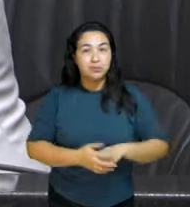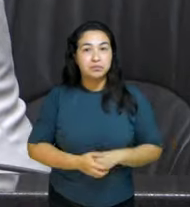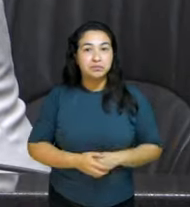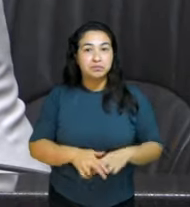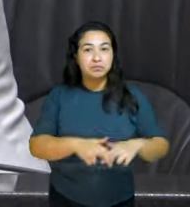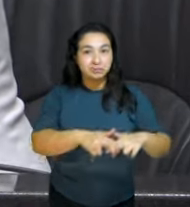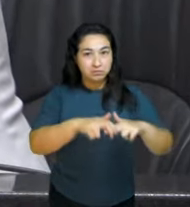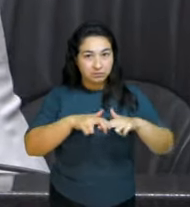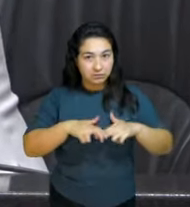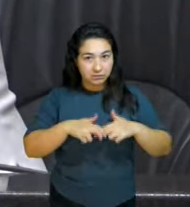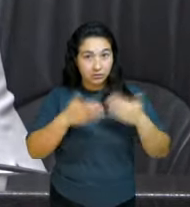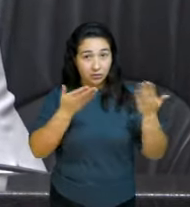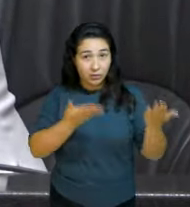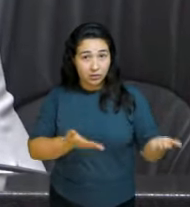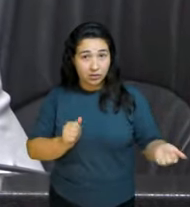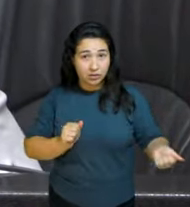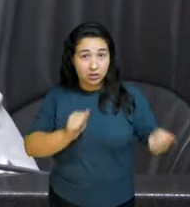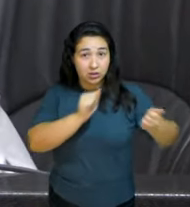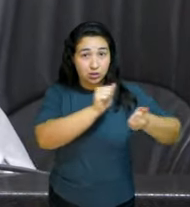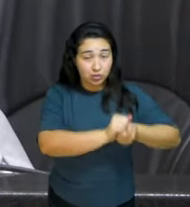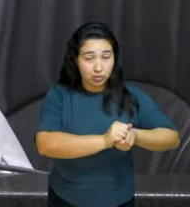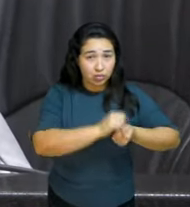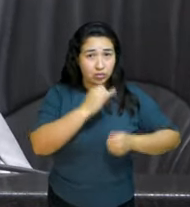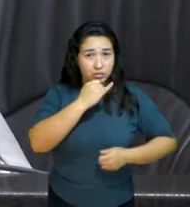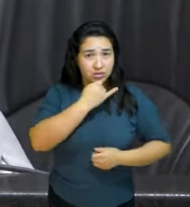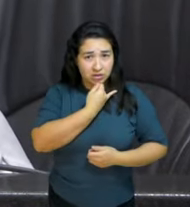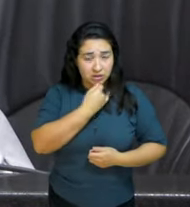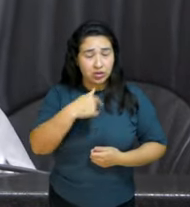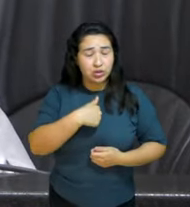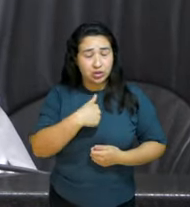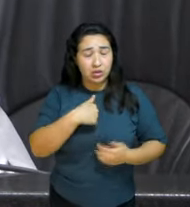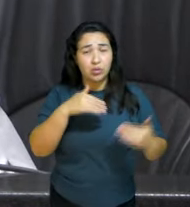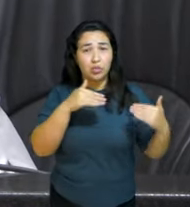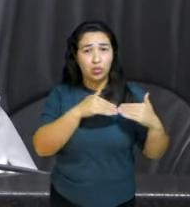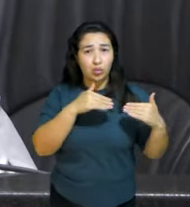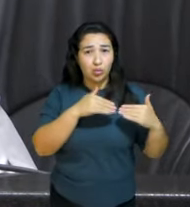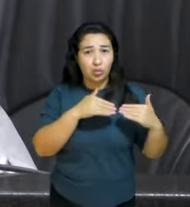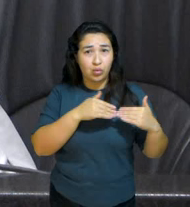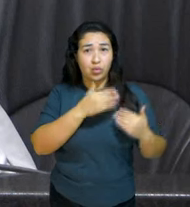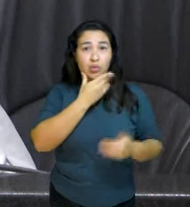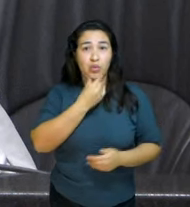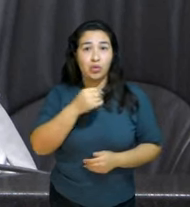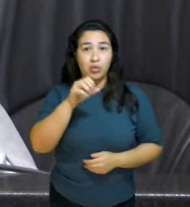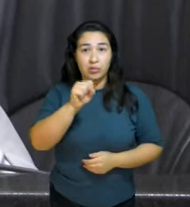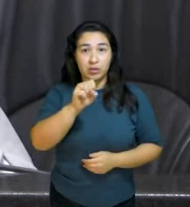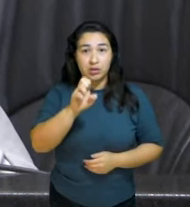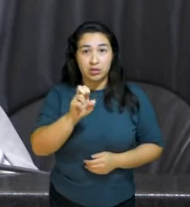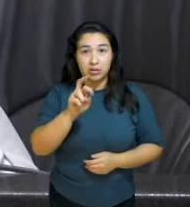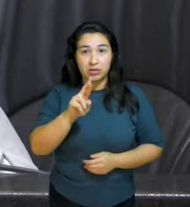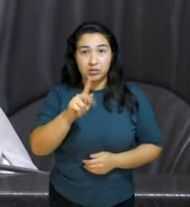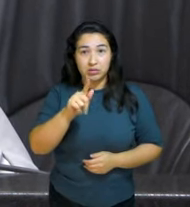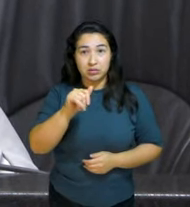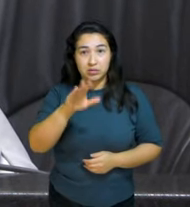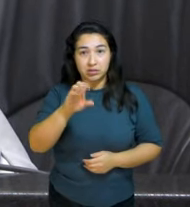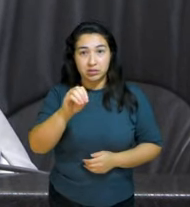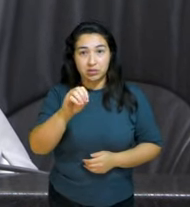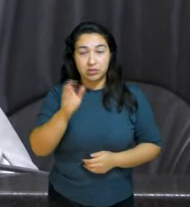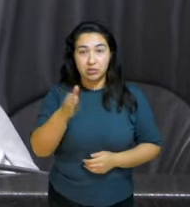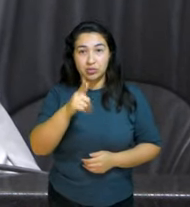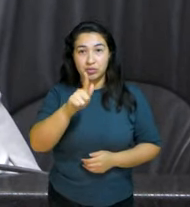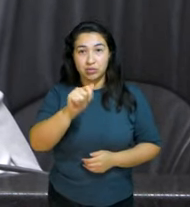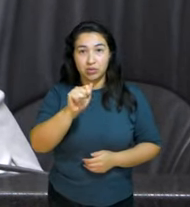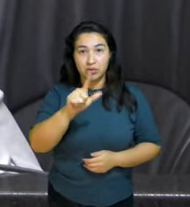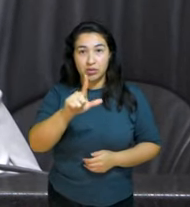seu lamento com o que acabou acontecendo com o nosso querido Sérgio Galdino. Eu acho que o prejuízo maior